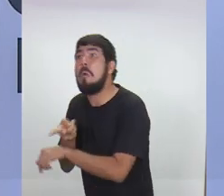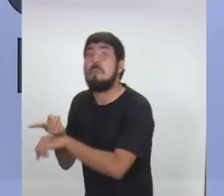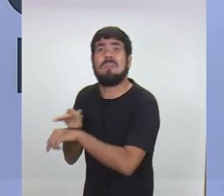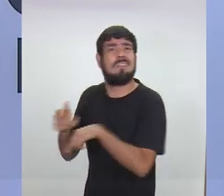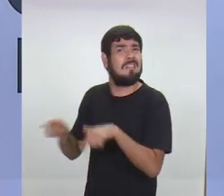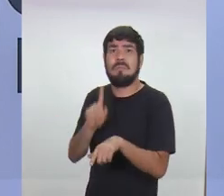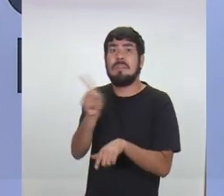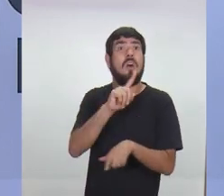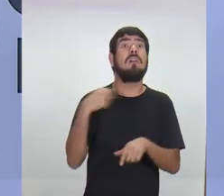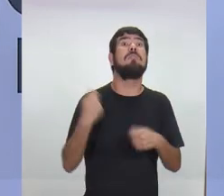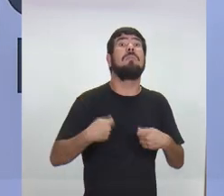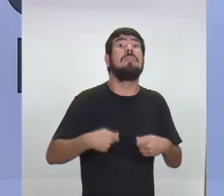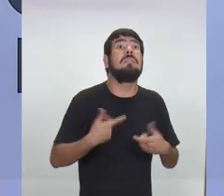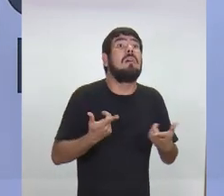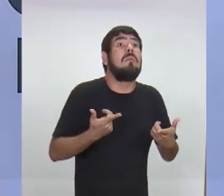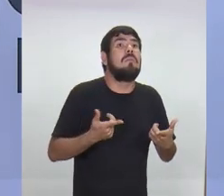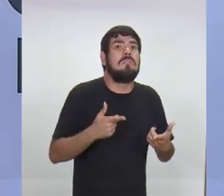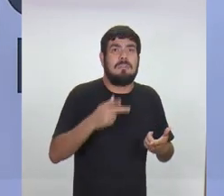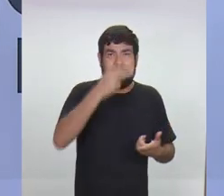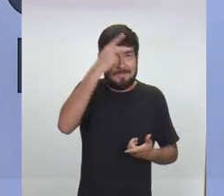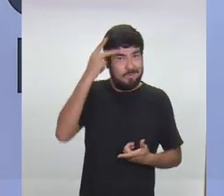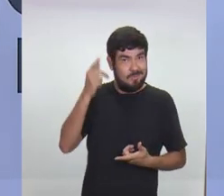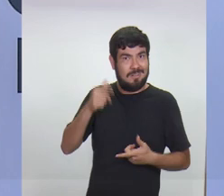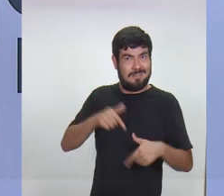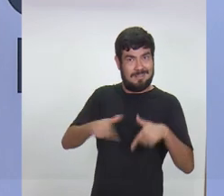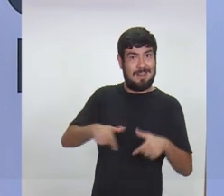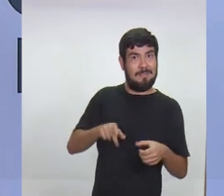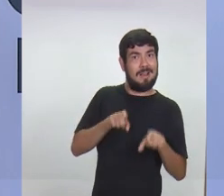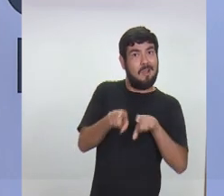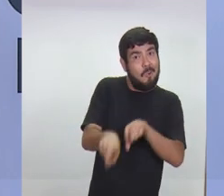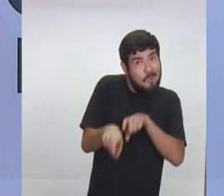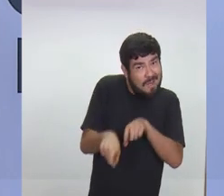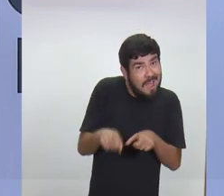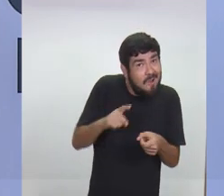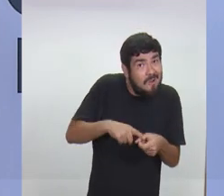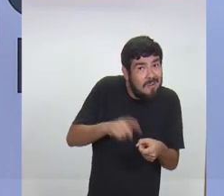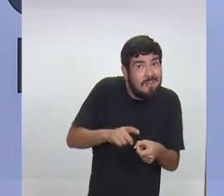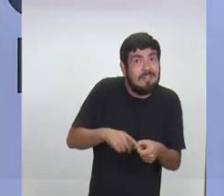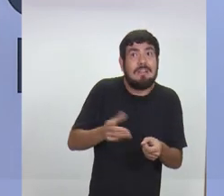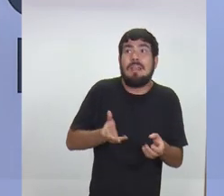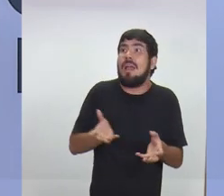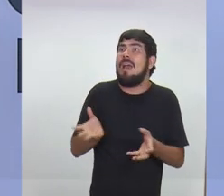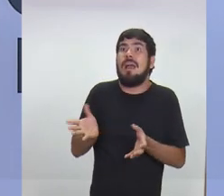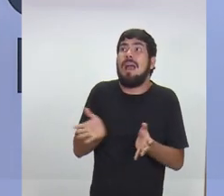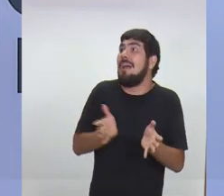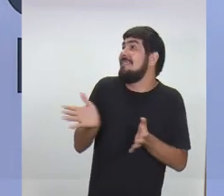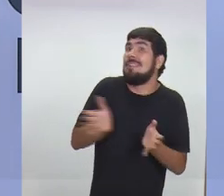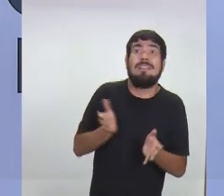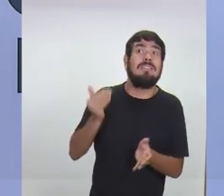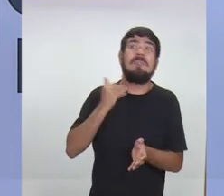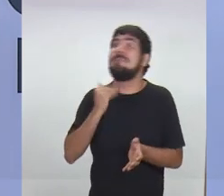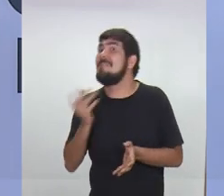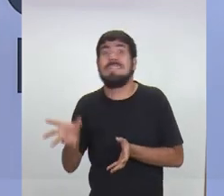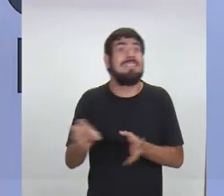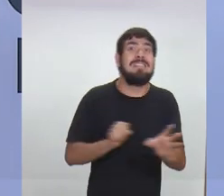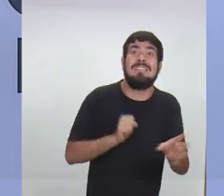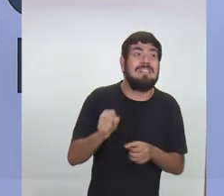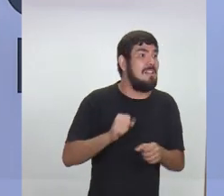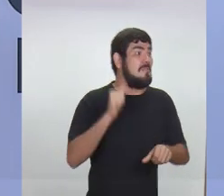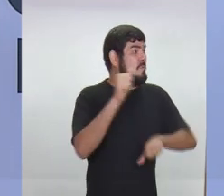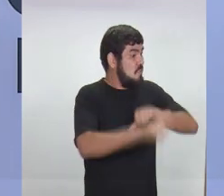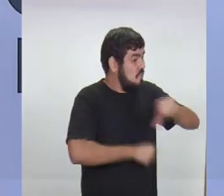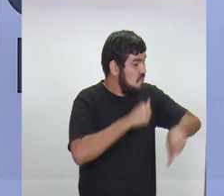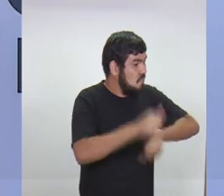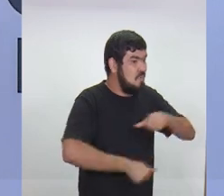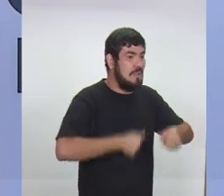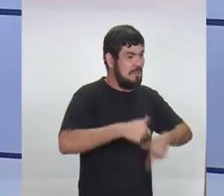davi com que o trabalhador rural ele tem acesso ao crédito e lá me identifique na sua cidade fazendo com que a geração de